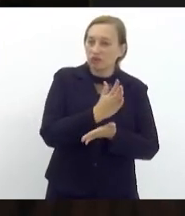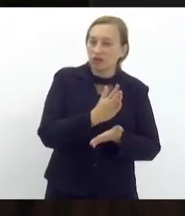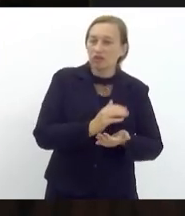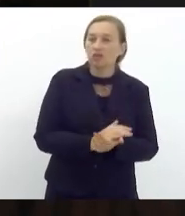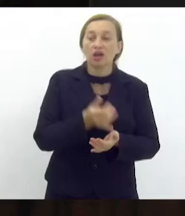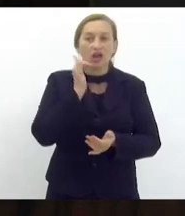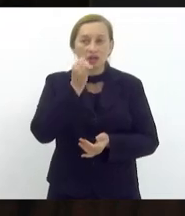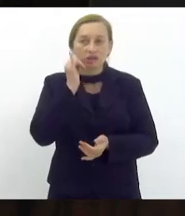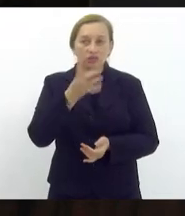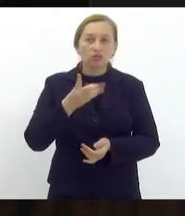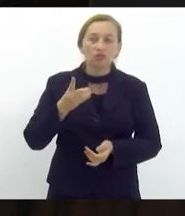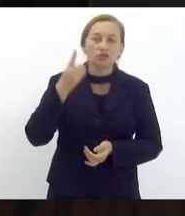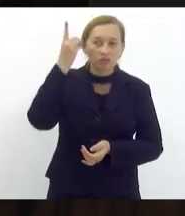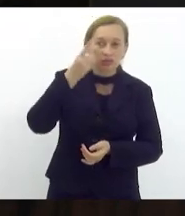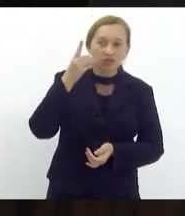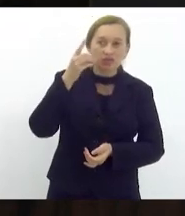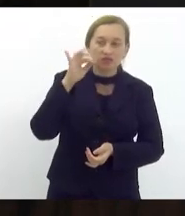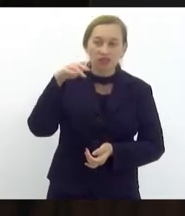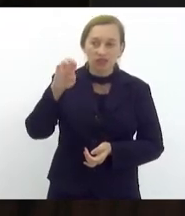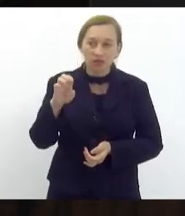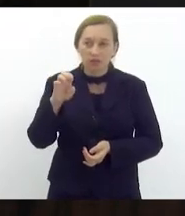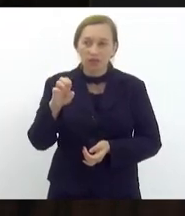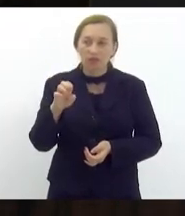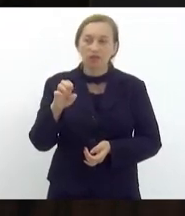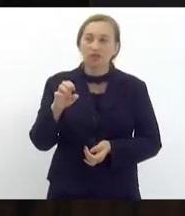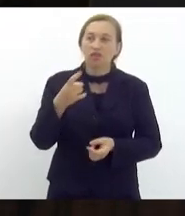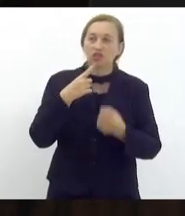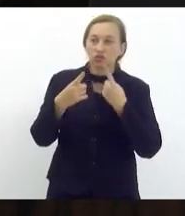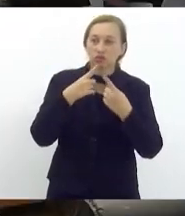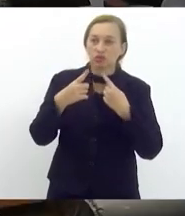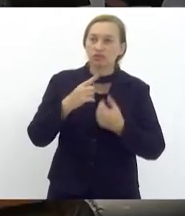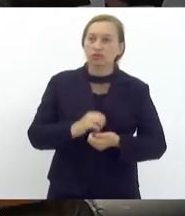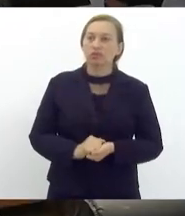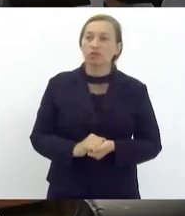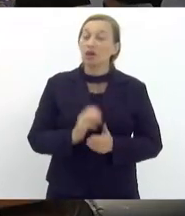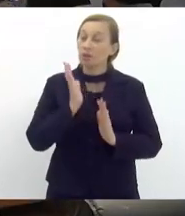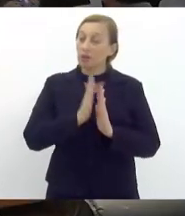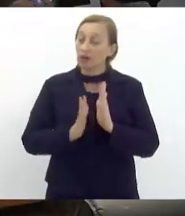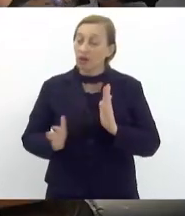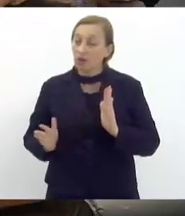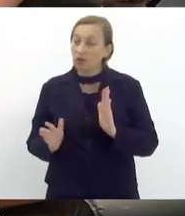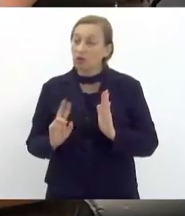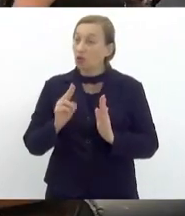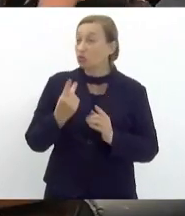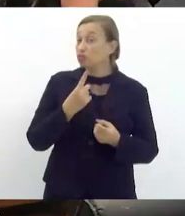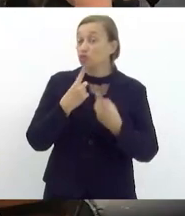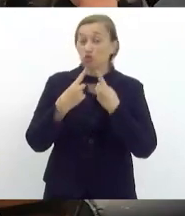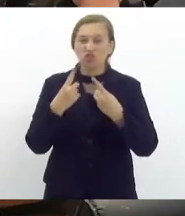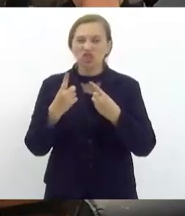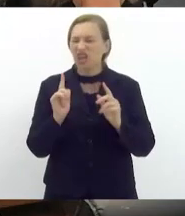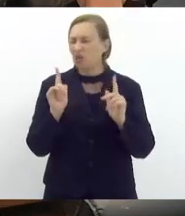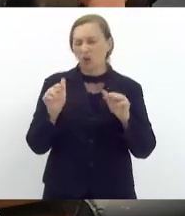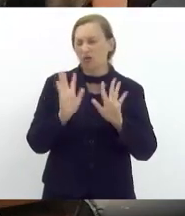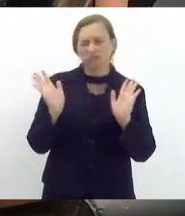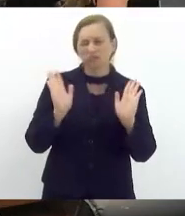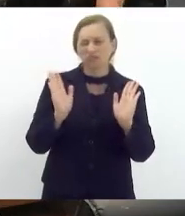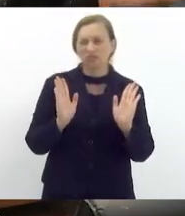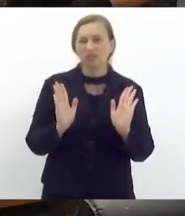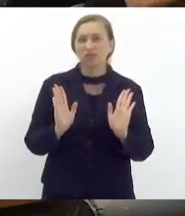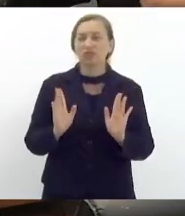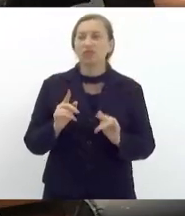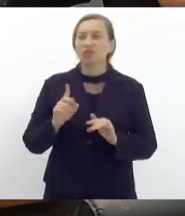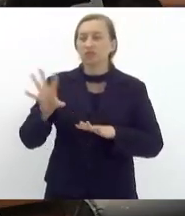relatou Deputado Felipe Soares em discussão pela obra para discutir é mesma coisa mas é sobre